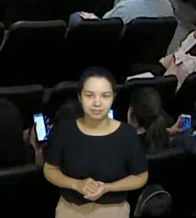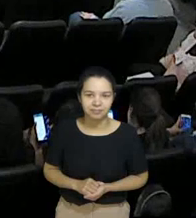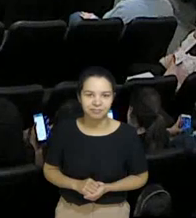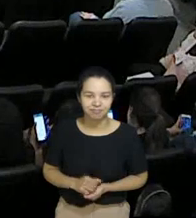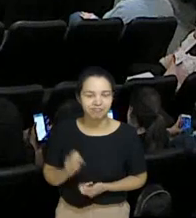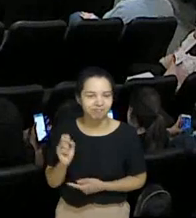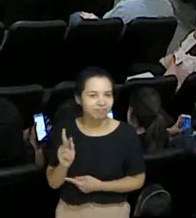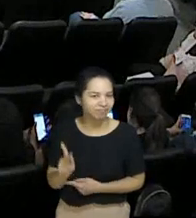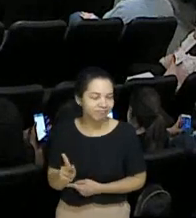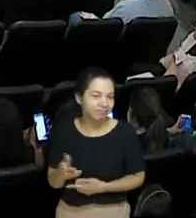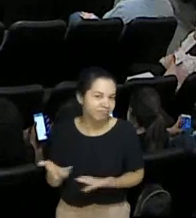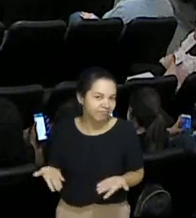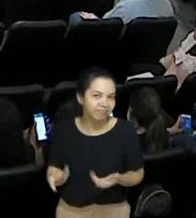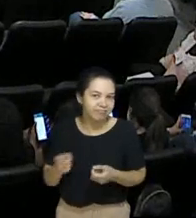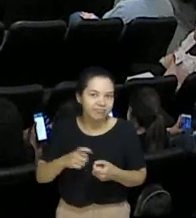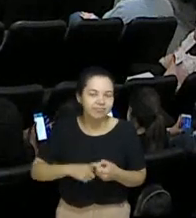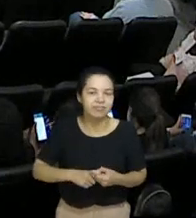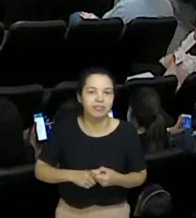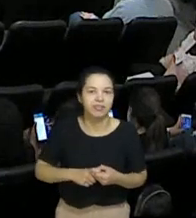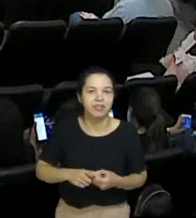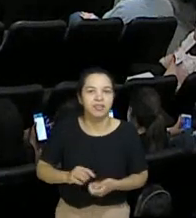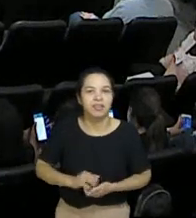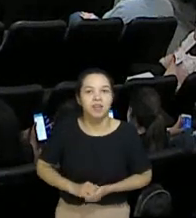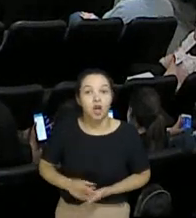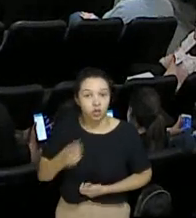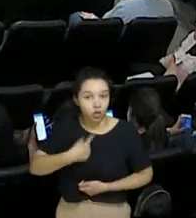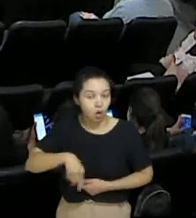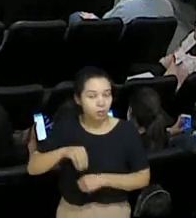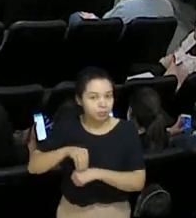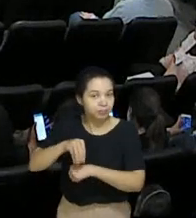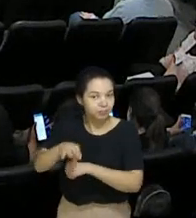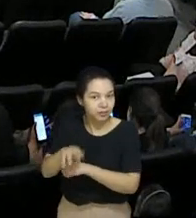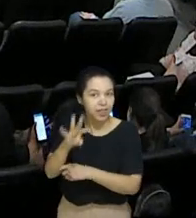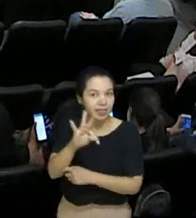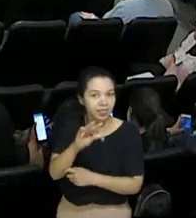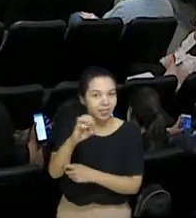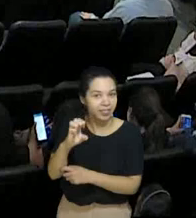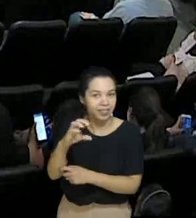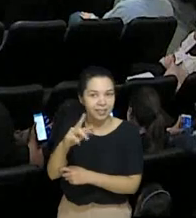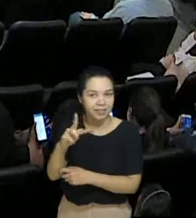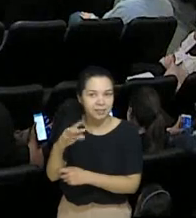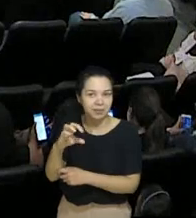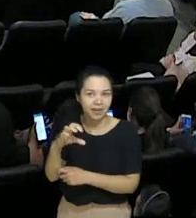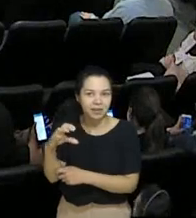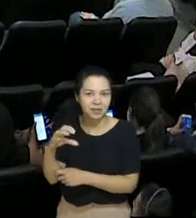E nós temos uma classificação para o TEPAC dentro do CID também.